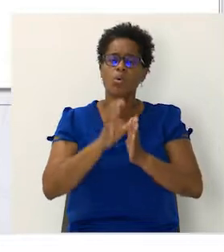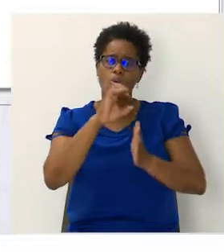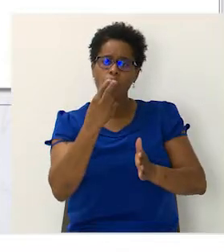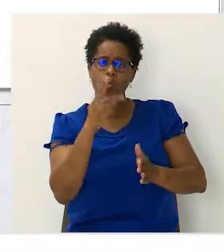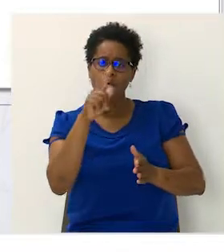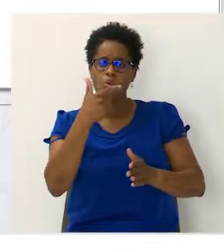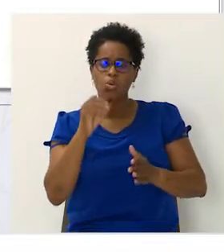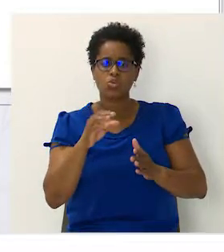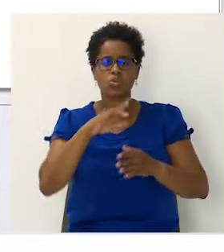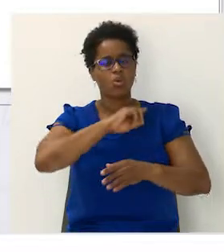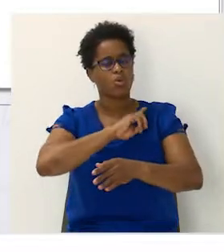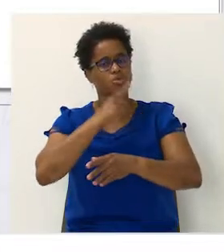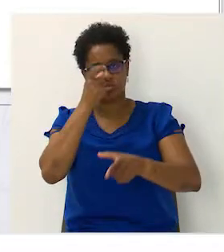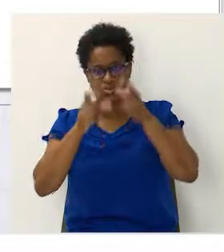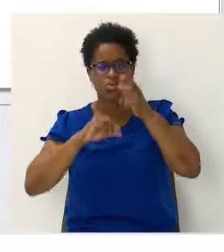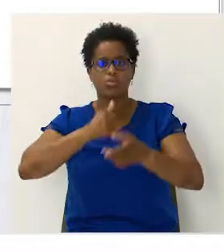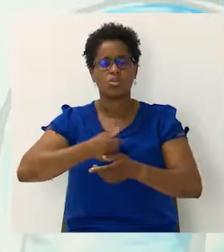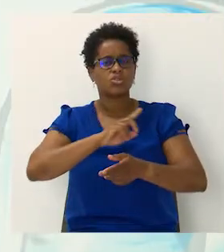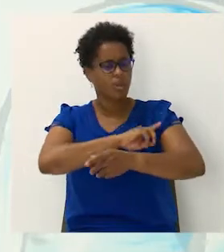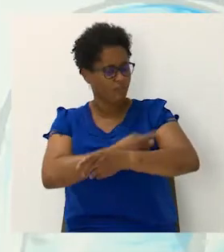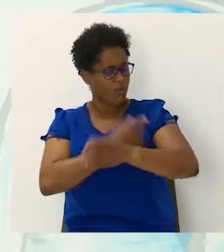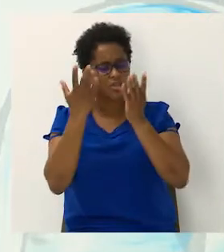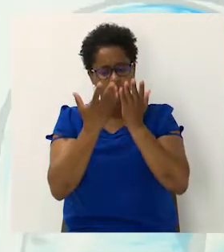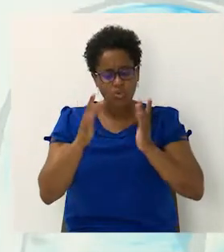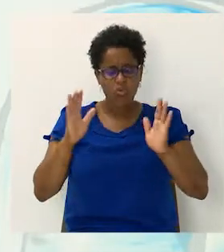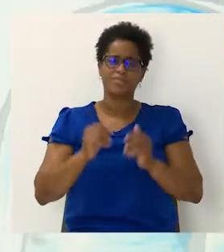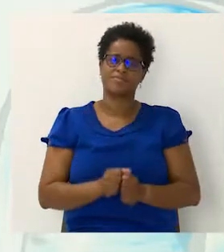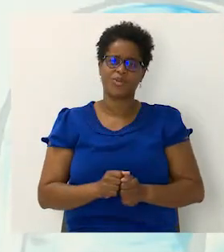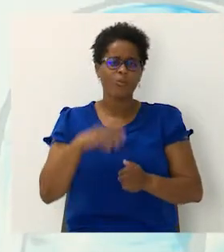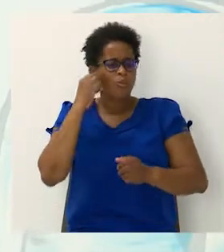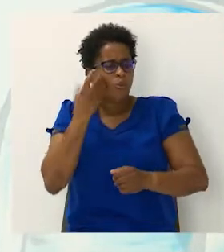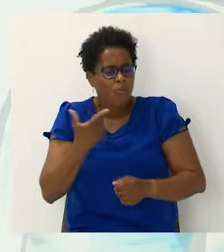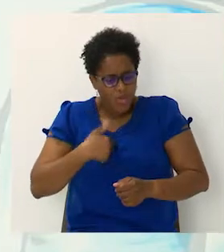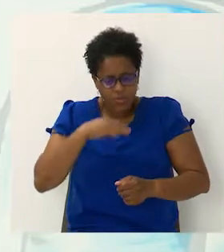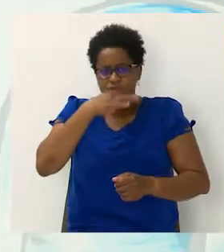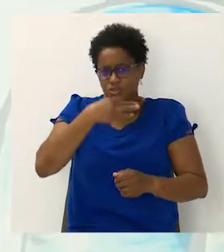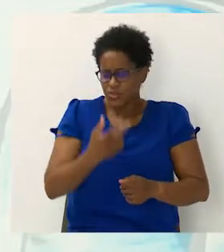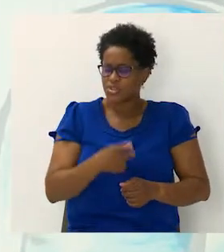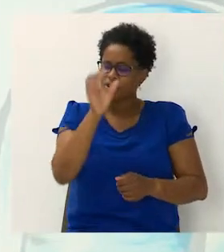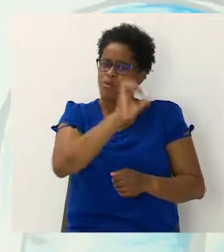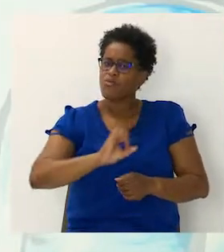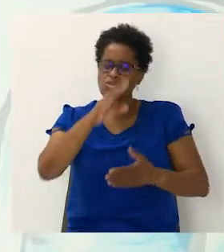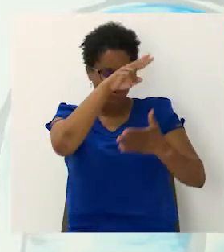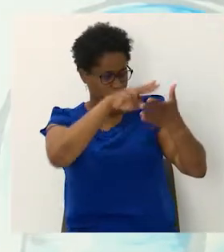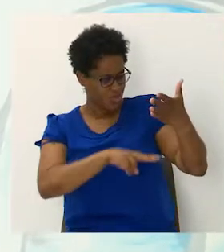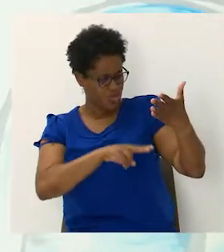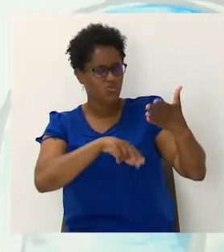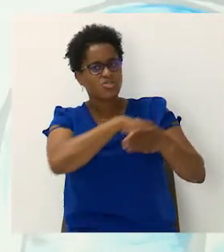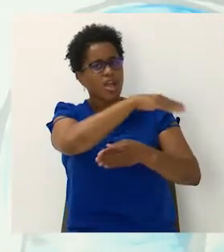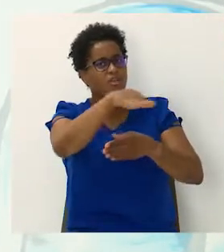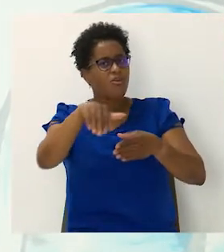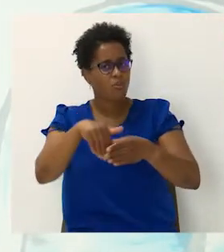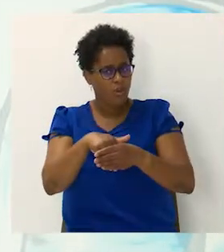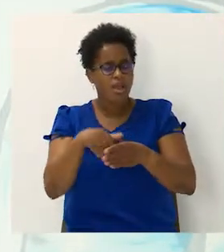às forças da natureza. Pois, como eu vos disse, é um texto que enquadra